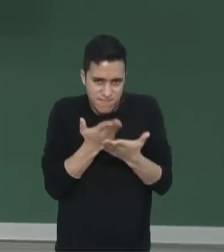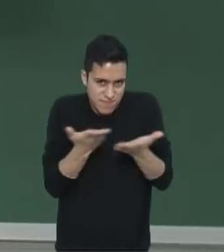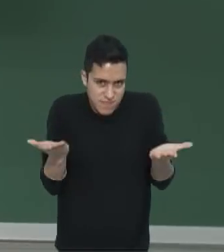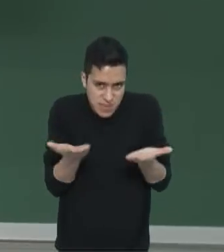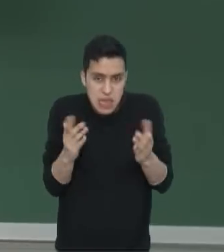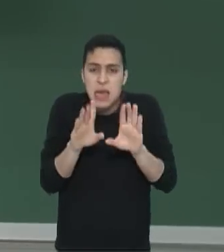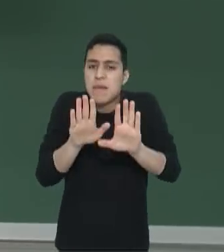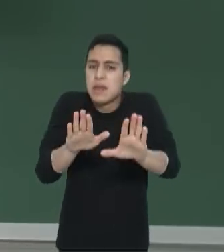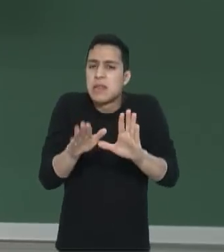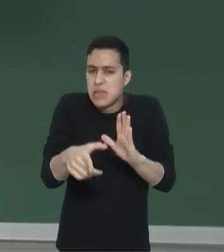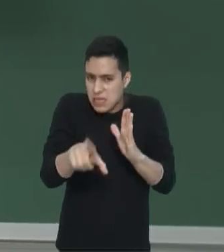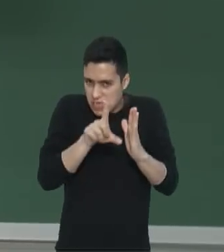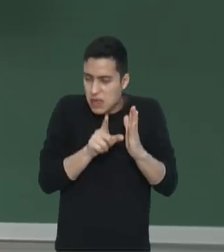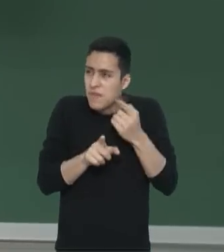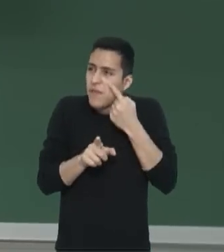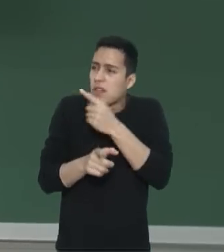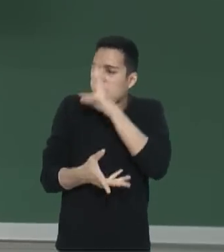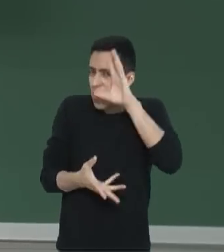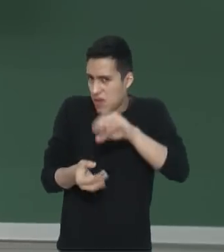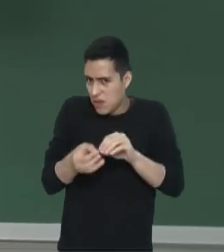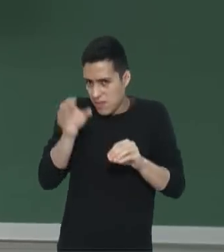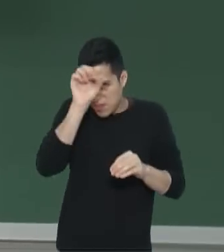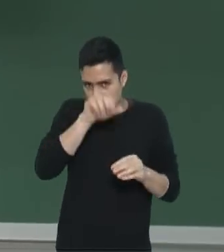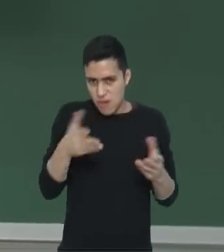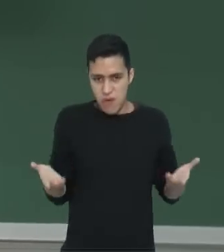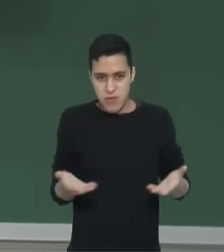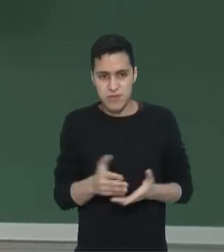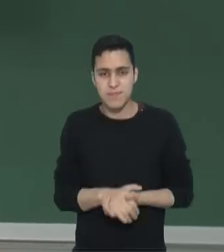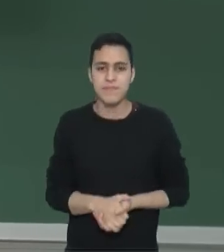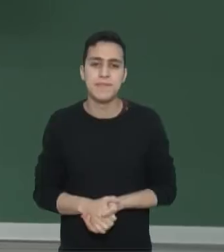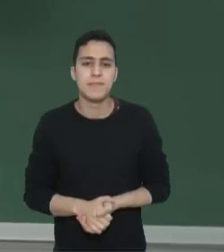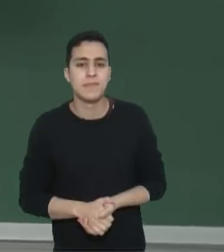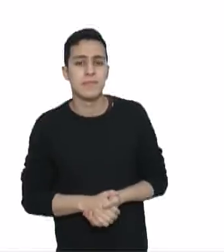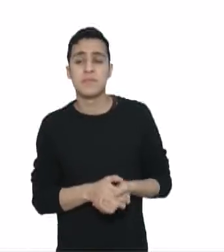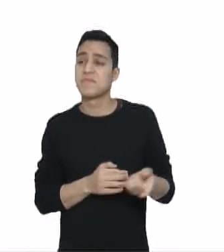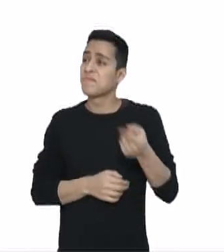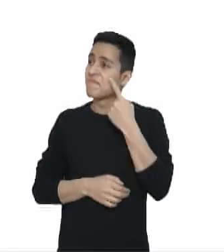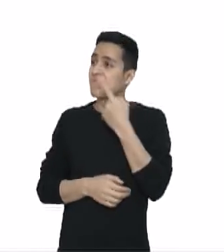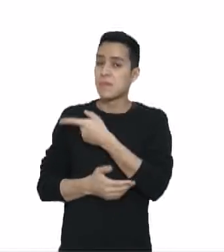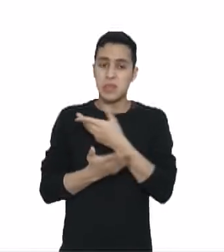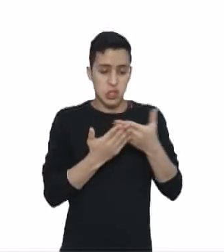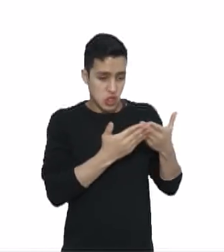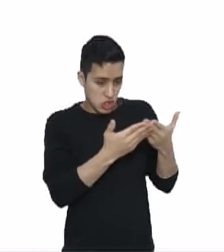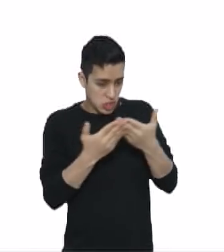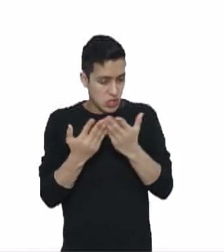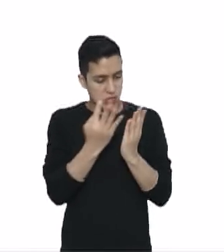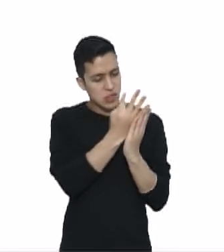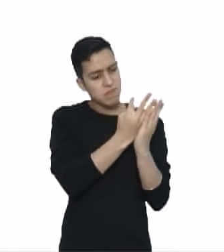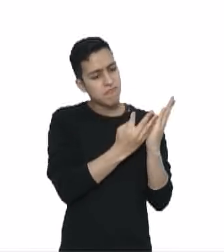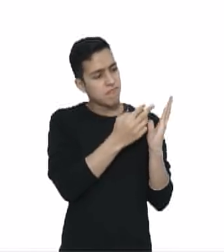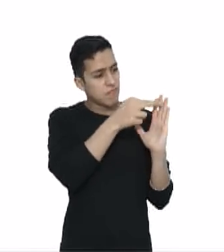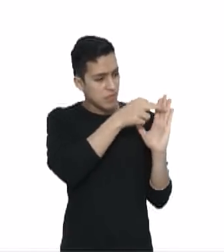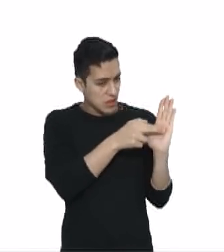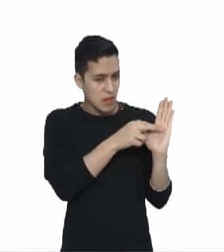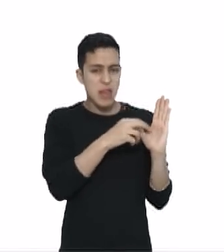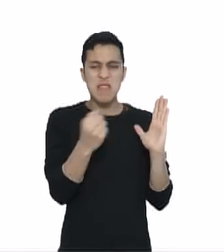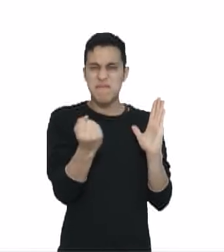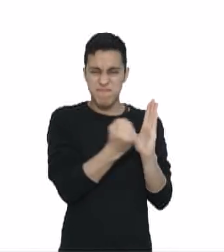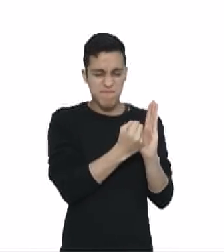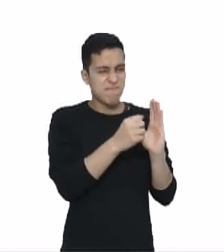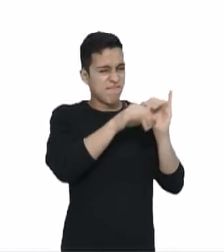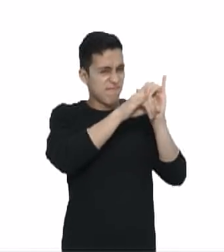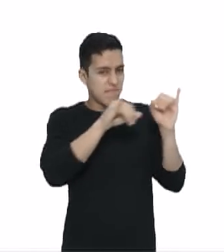aula, mas antes confira o resumo que aprendemos hoje. Estudamos o texto normativo, Marco Civil da